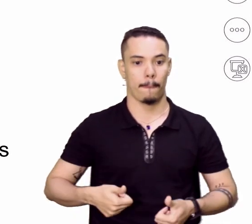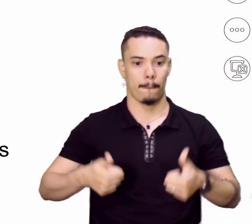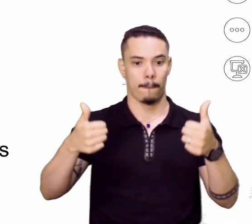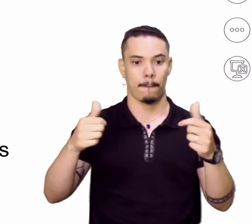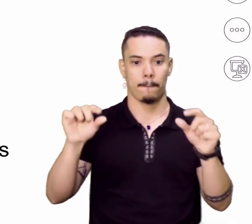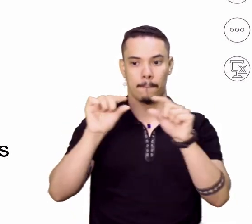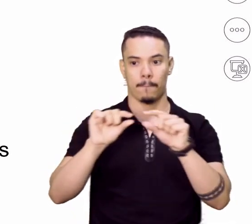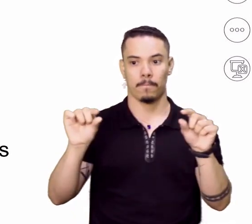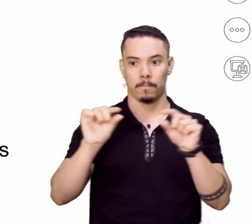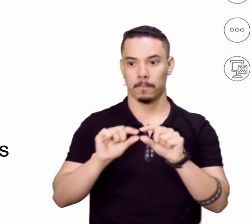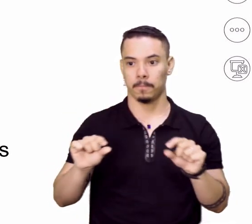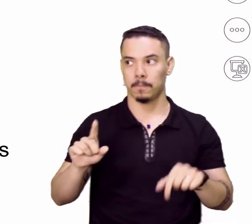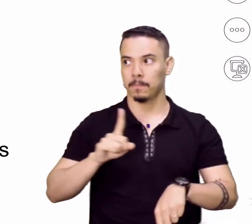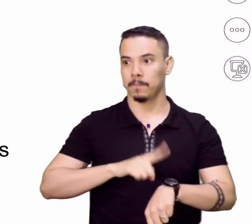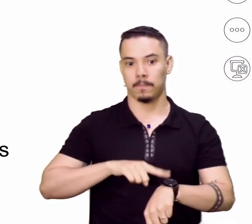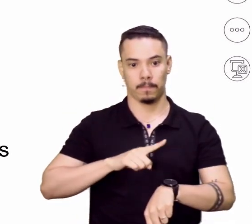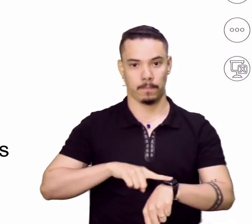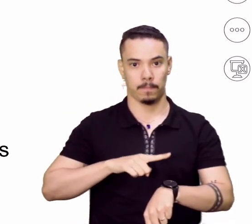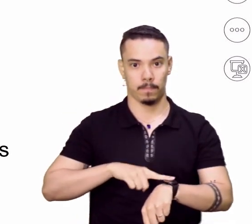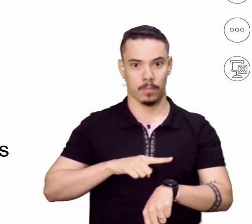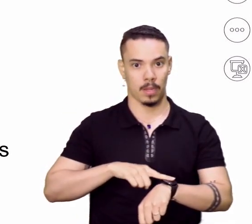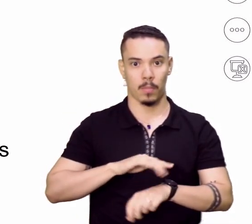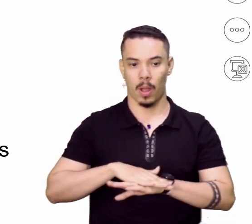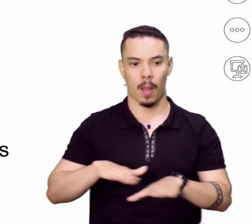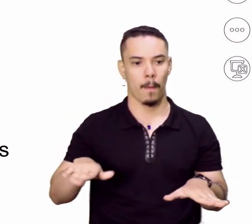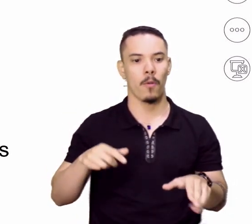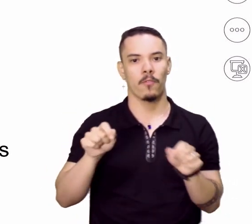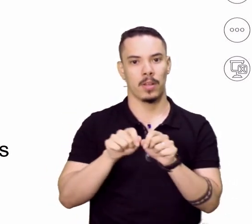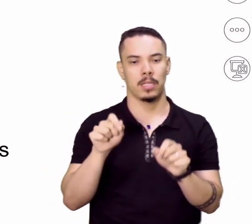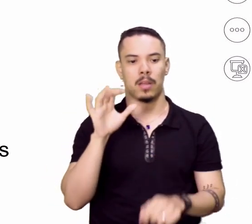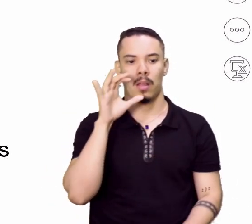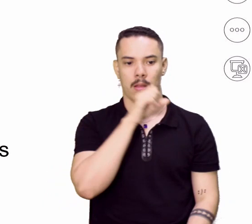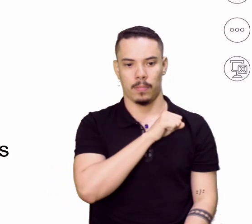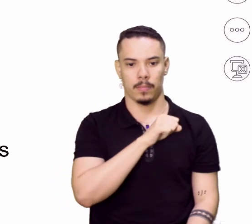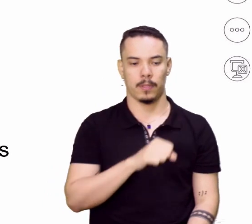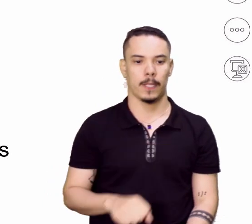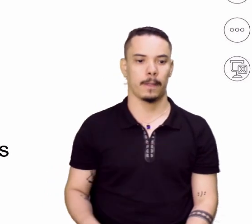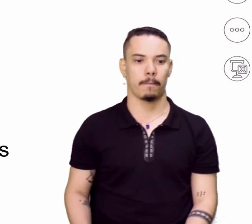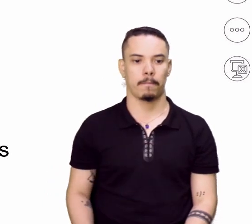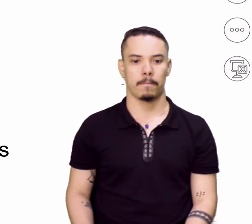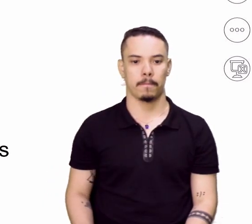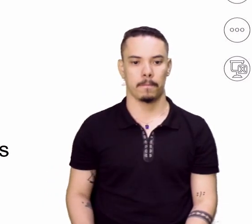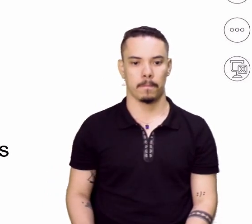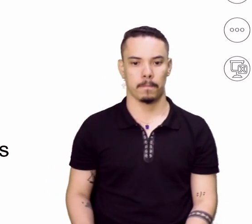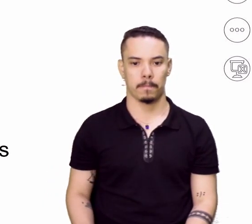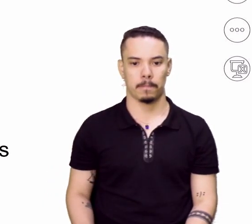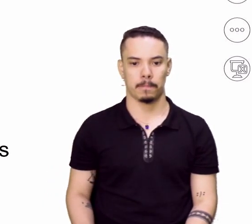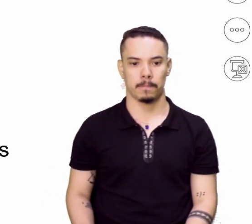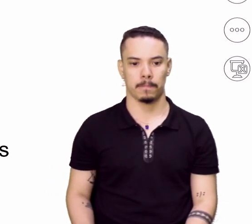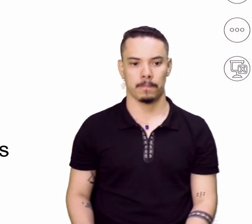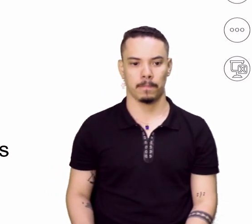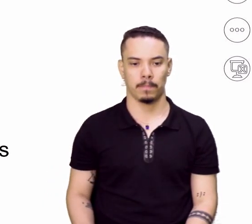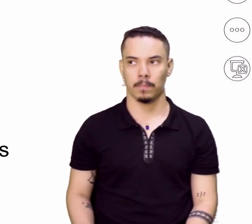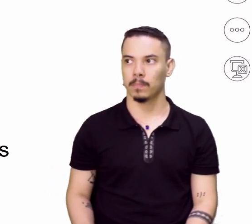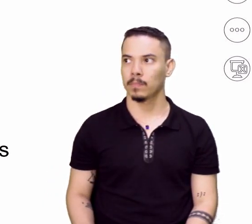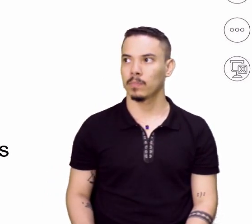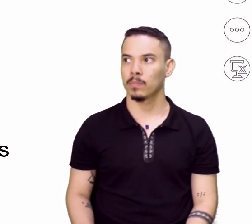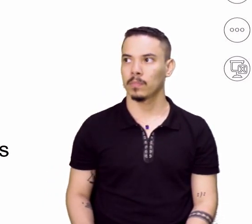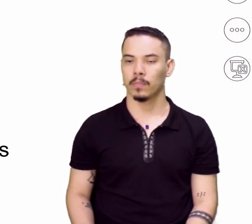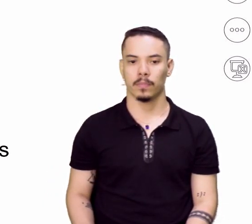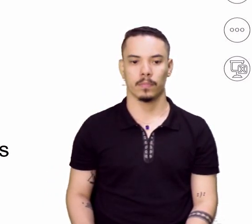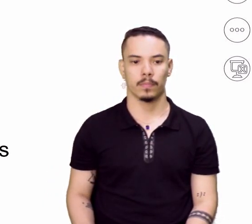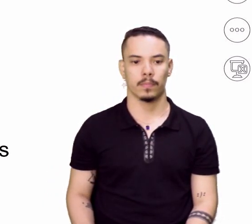sentença. Nosso tempo já acabou, então eu vou fazer bem rapidinho. Então, my friend Jack. Aí você tem aqui 3